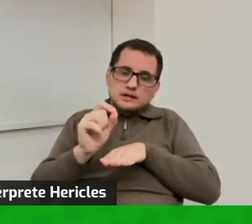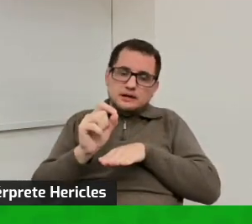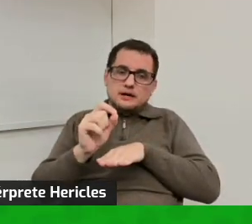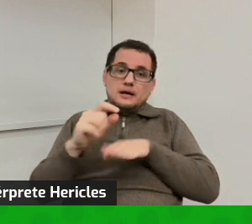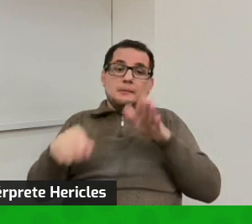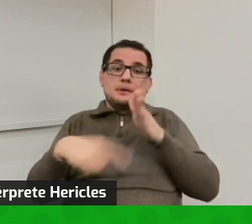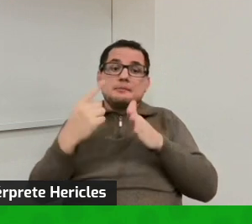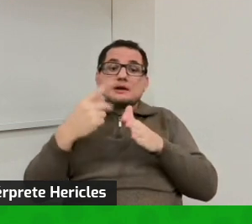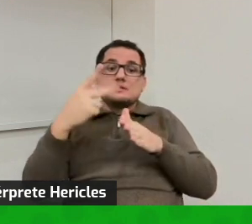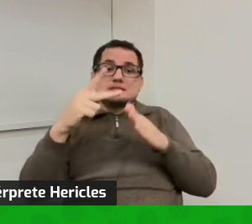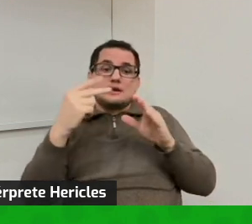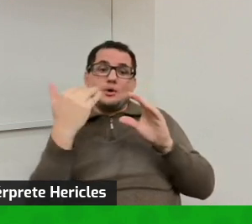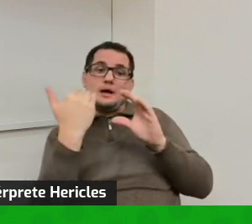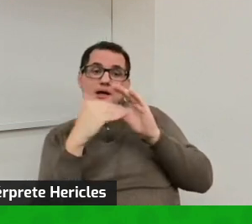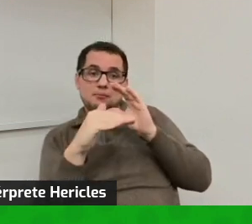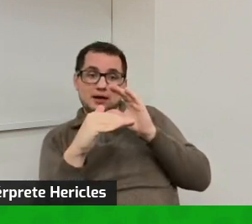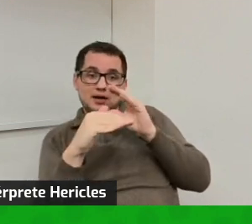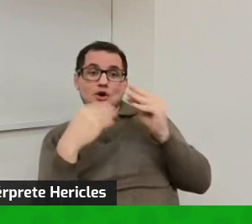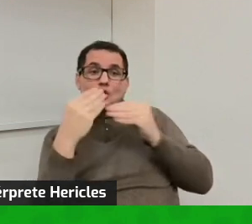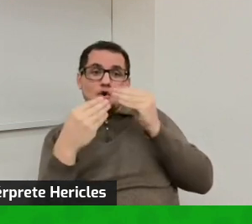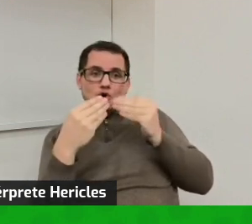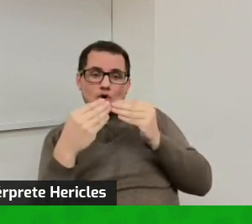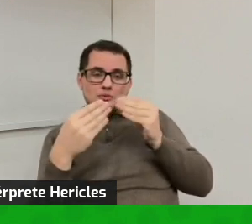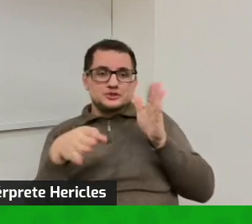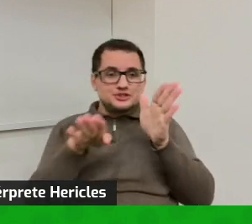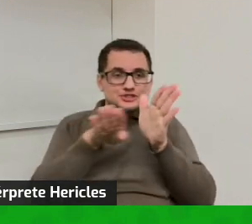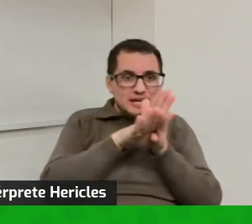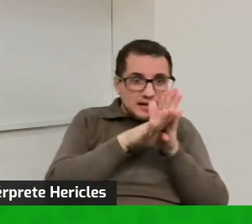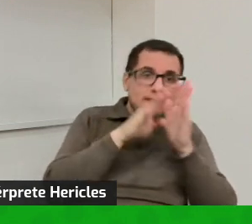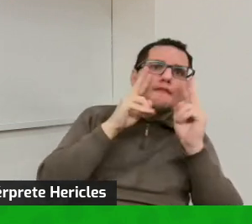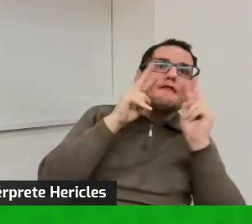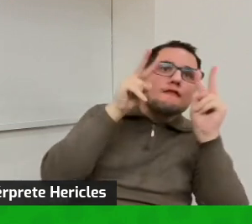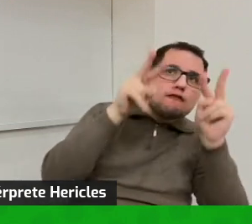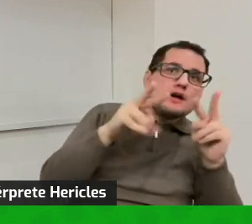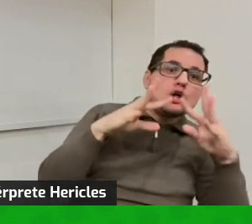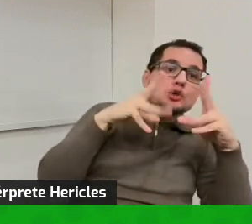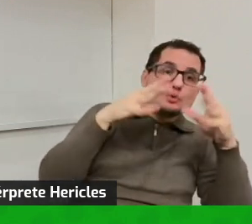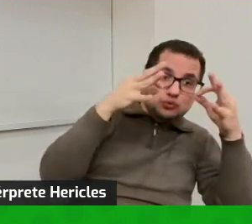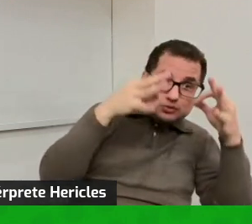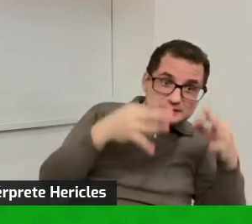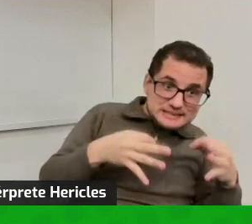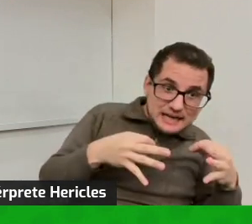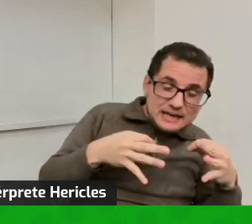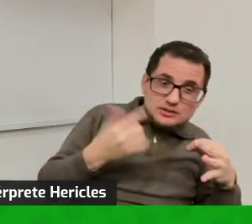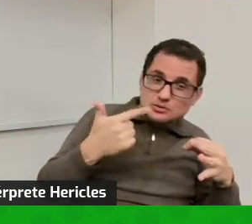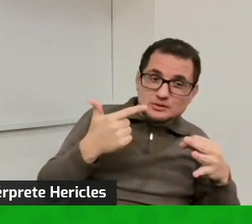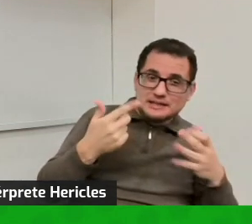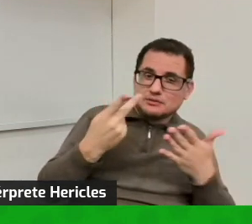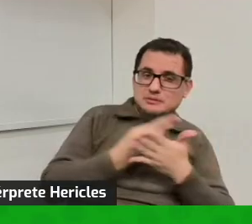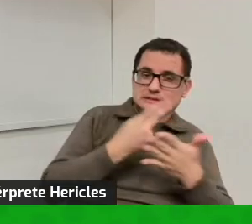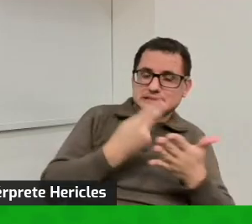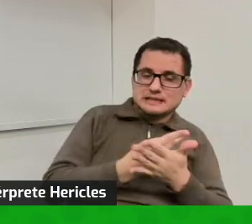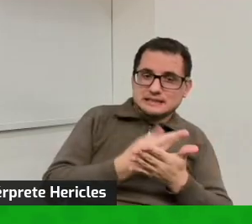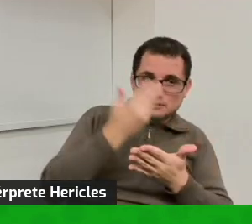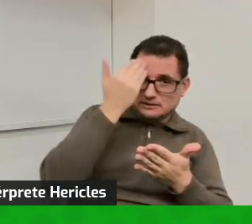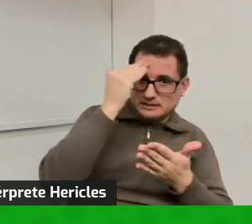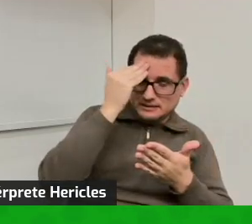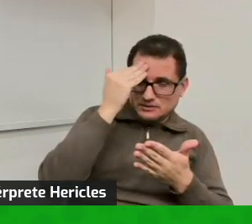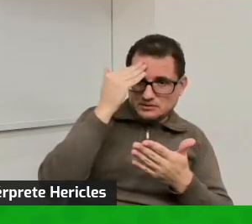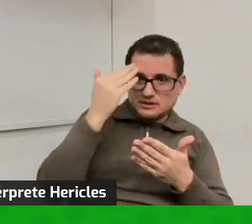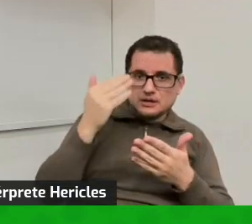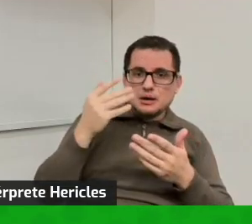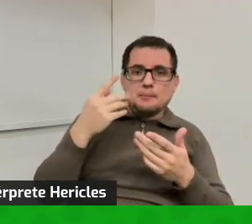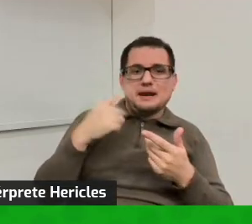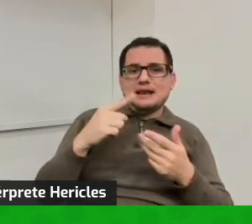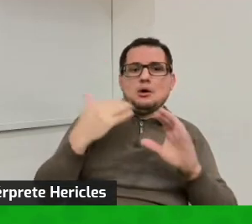primeiro, verifique como que está chegando esse seu texto aqui, para ver se você não usou algum espaçamento, alguma coisa que ele não entendeu aqui